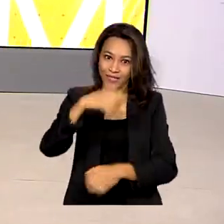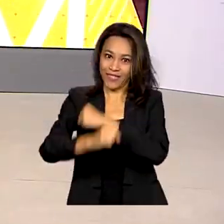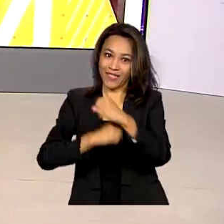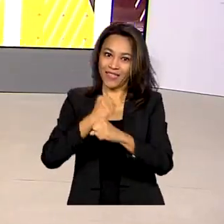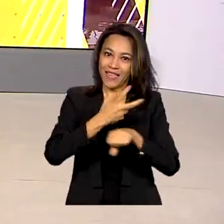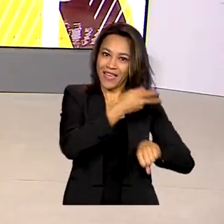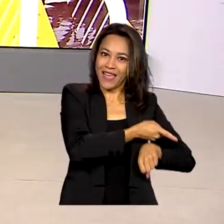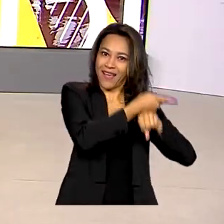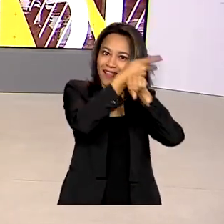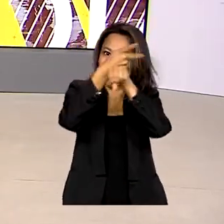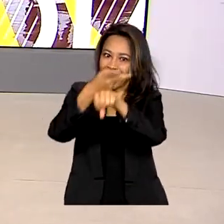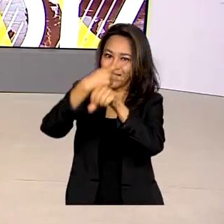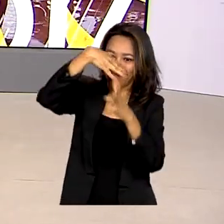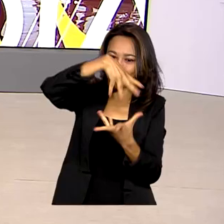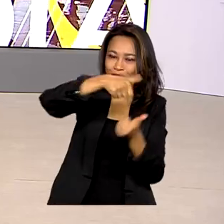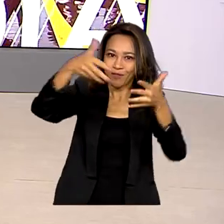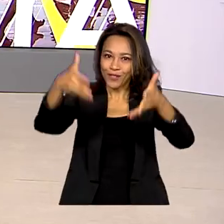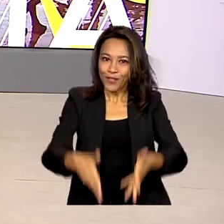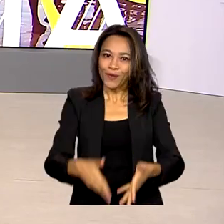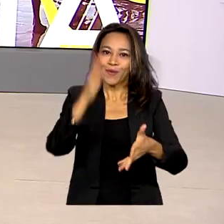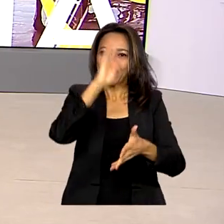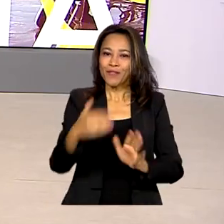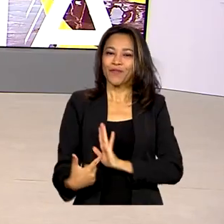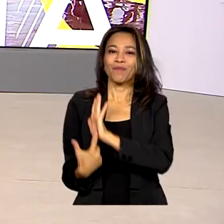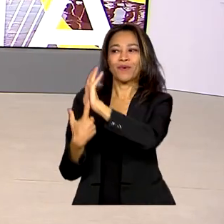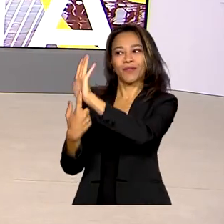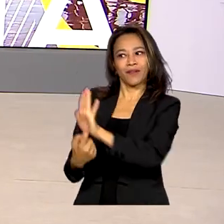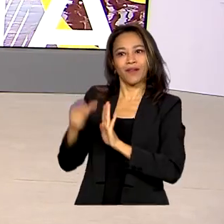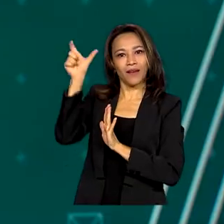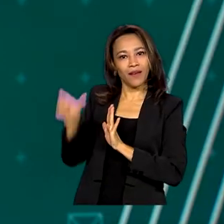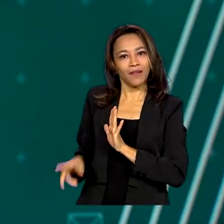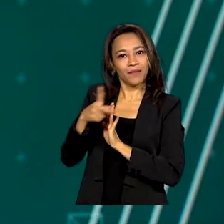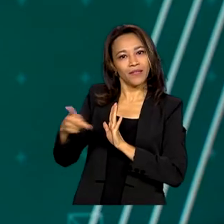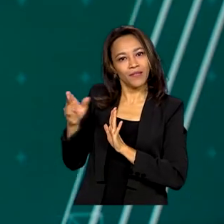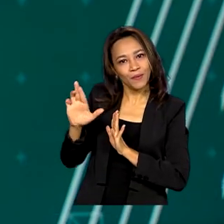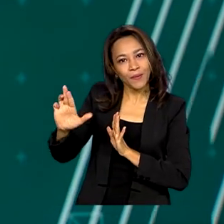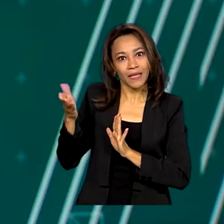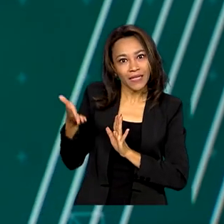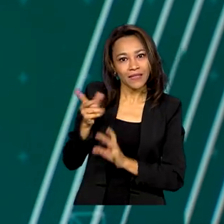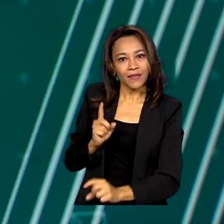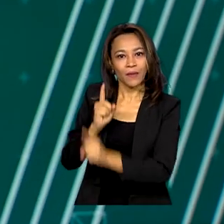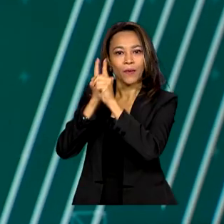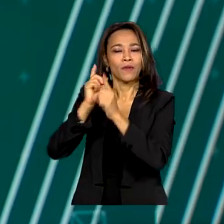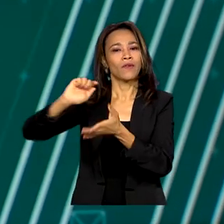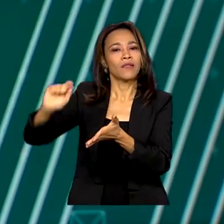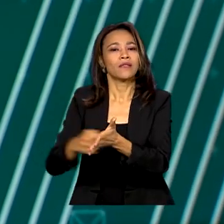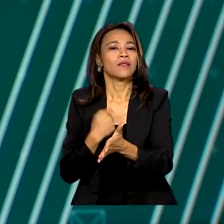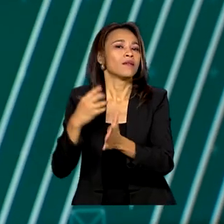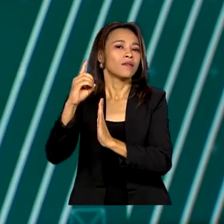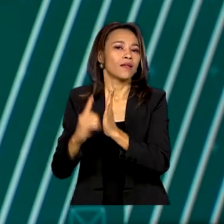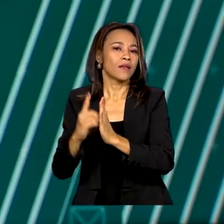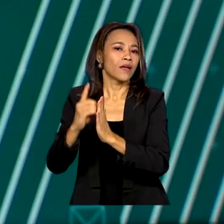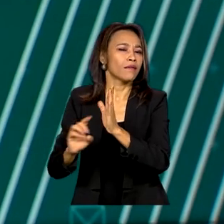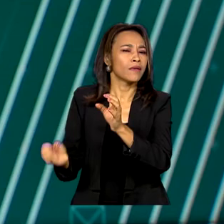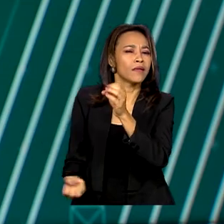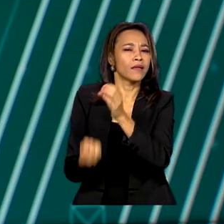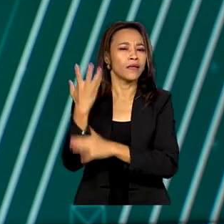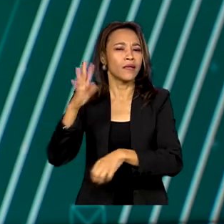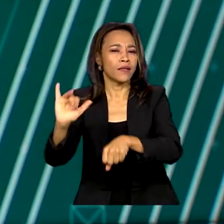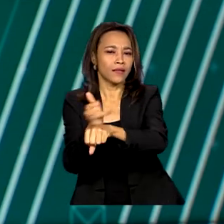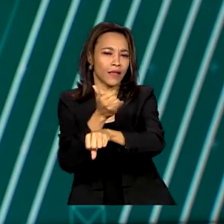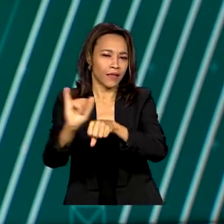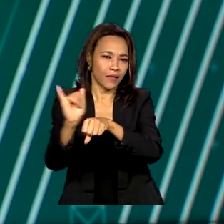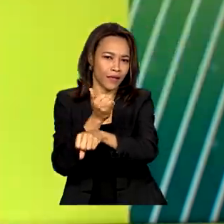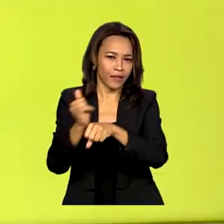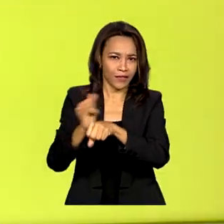chegou ao Brasil e foi apresentada ontem ao presidente Lula no evento foi assinado ainda o Decreto que cria a estratégia